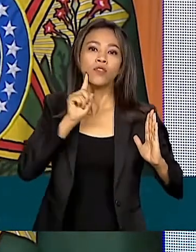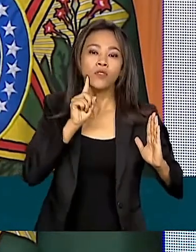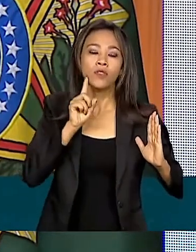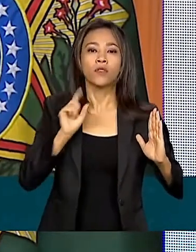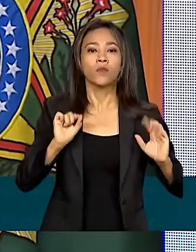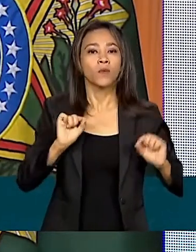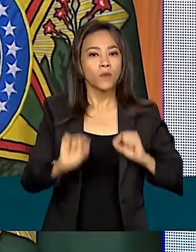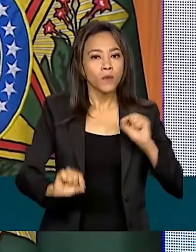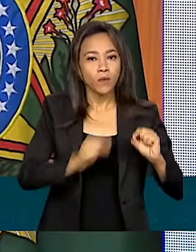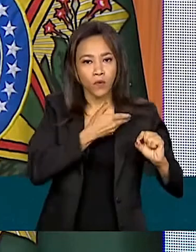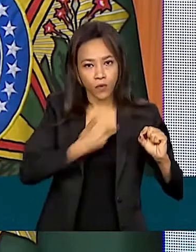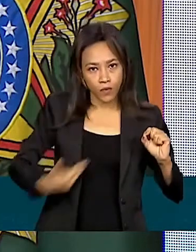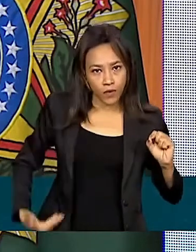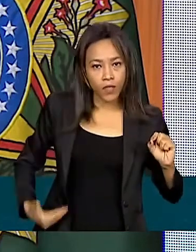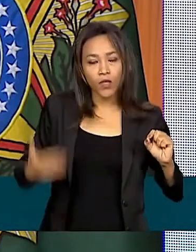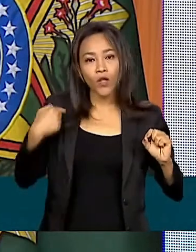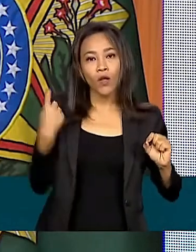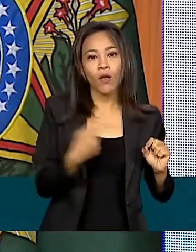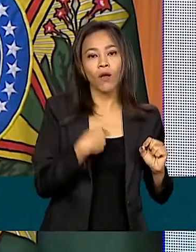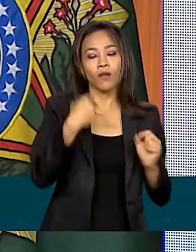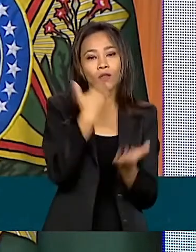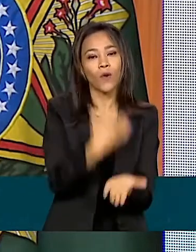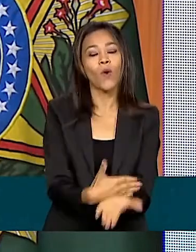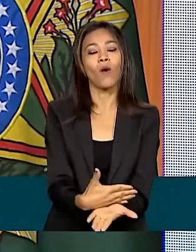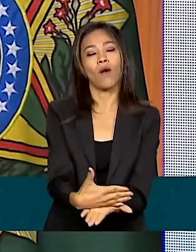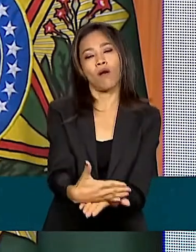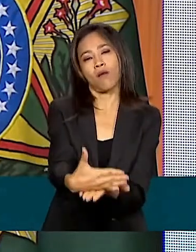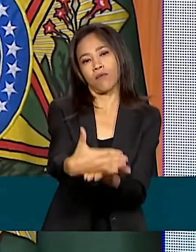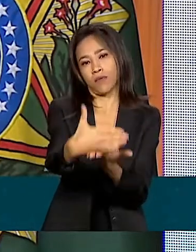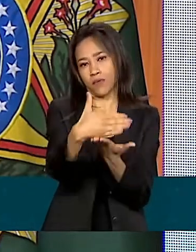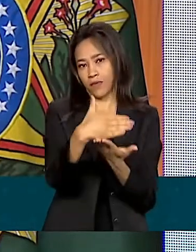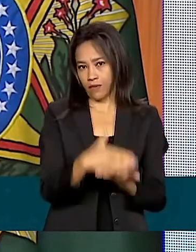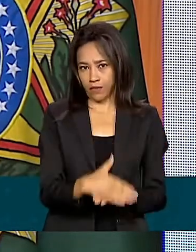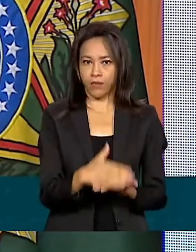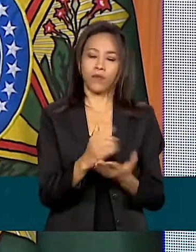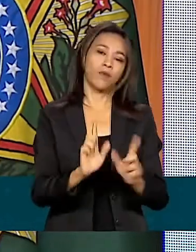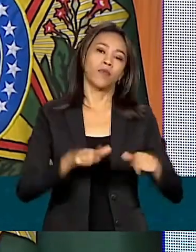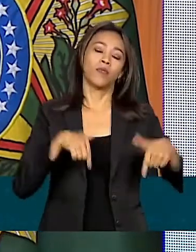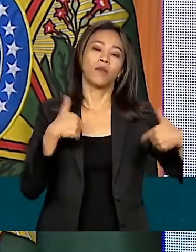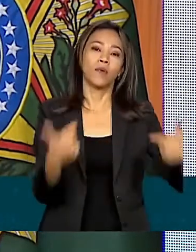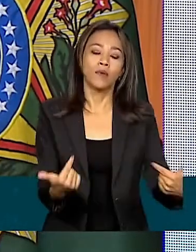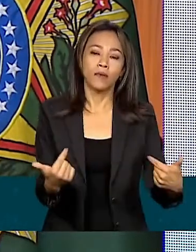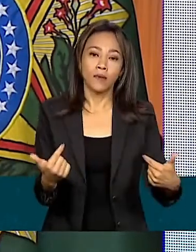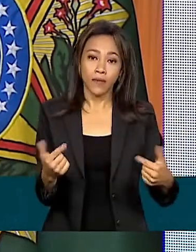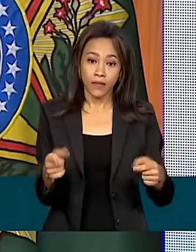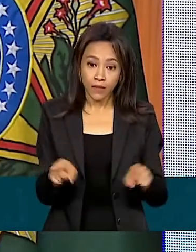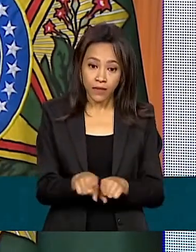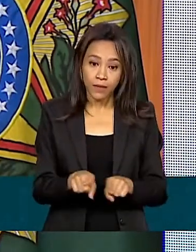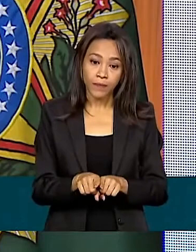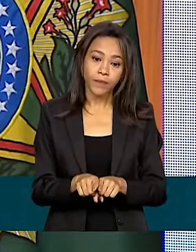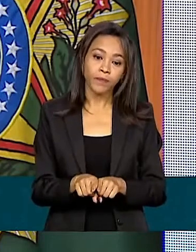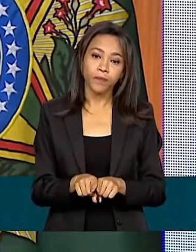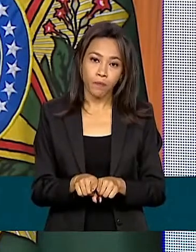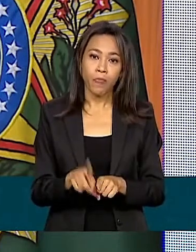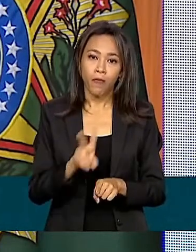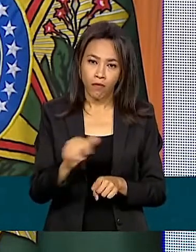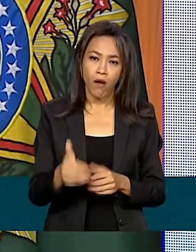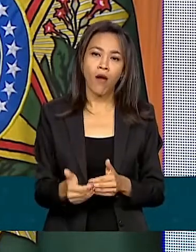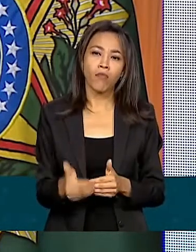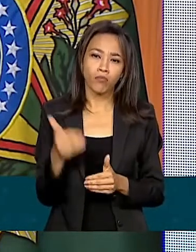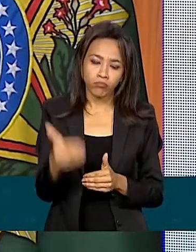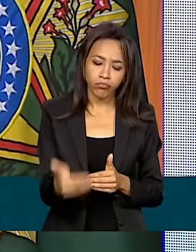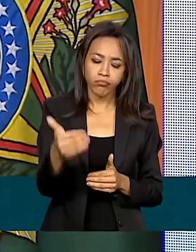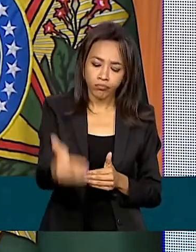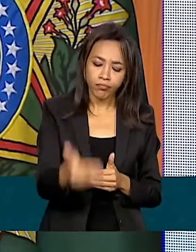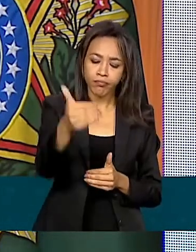apenas estamos começando o trabalho e muito muito haveremos de fazer